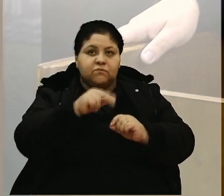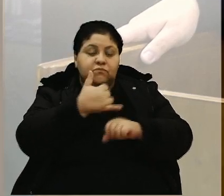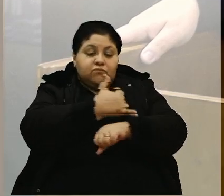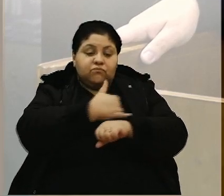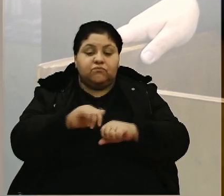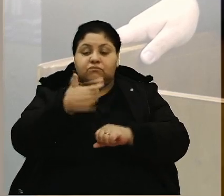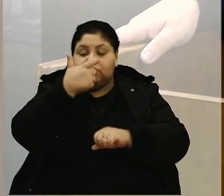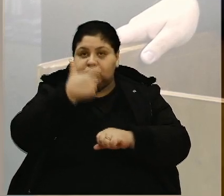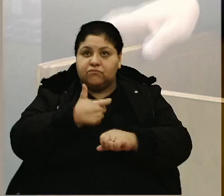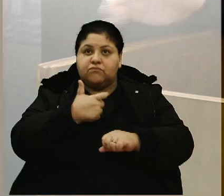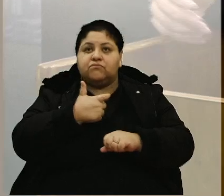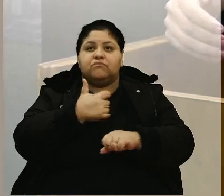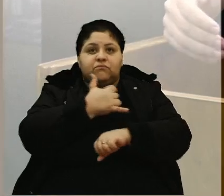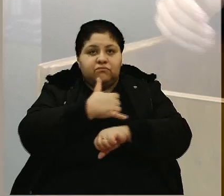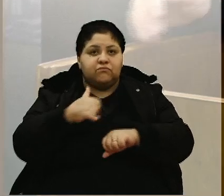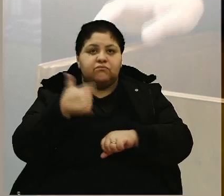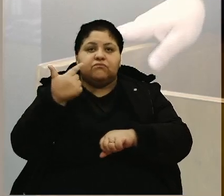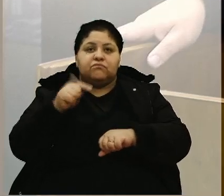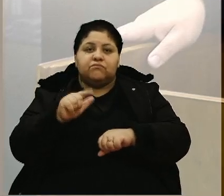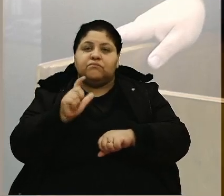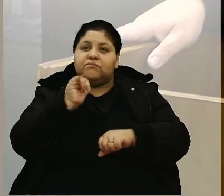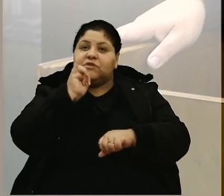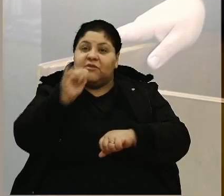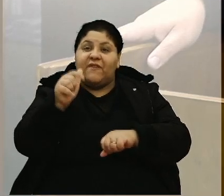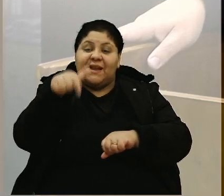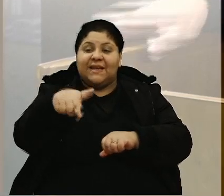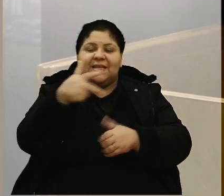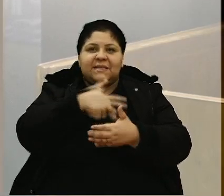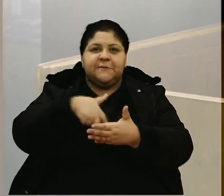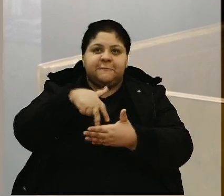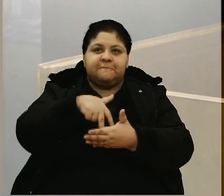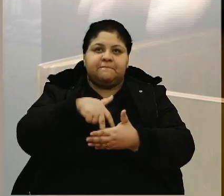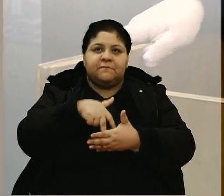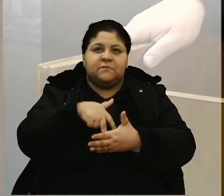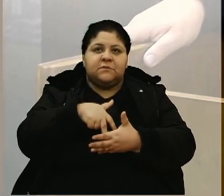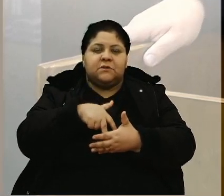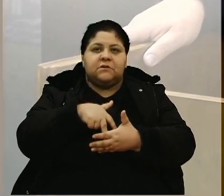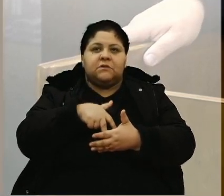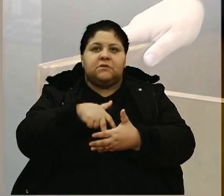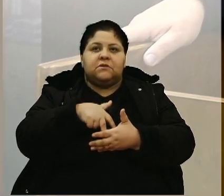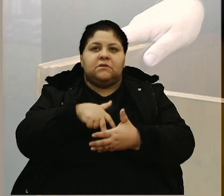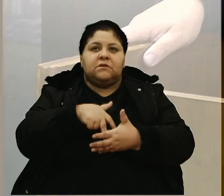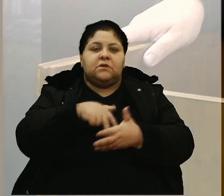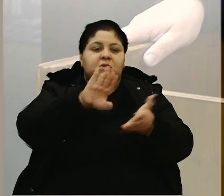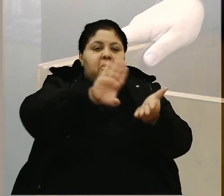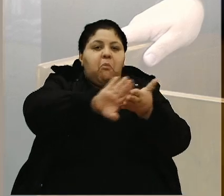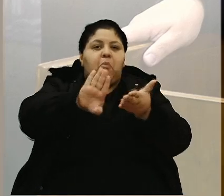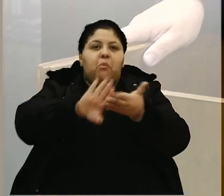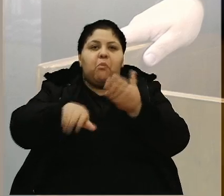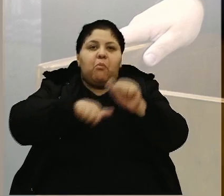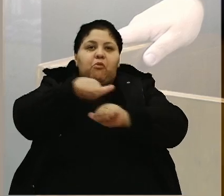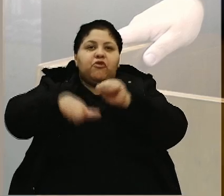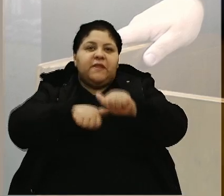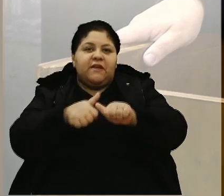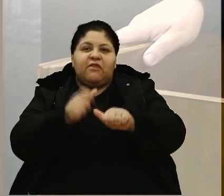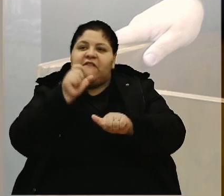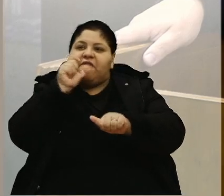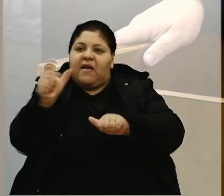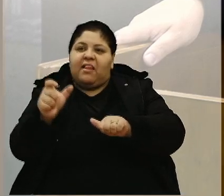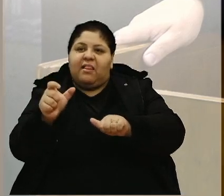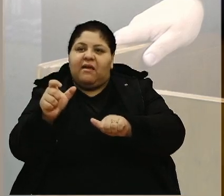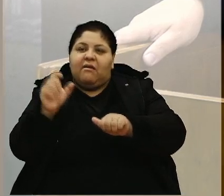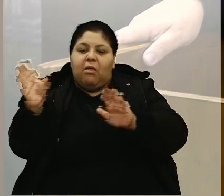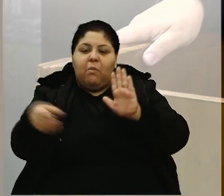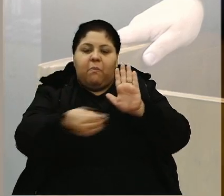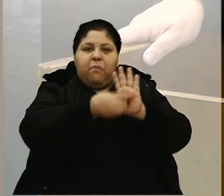acho que, infelizmente, vamos passar. Até mesmo numa fala aqui na tribuna, daqui a pouco estão tirando lá para distorcer e usar nas redes sociais.